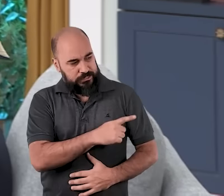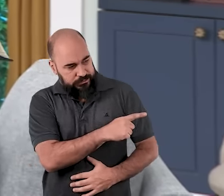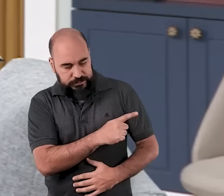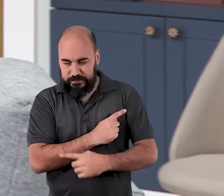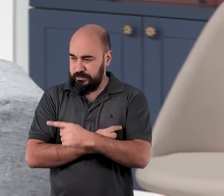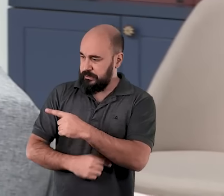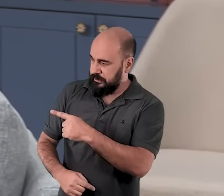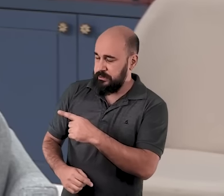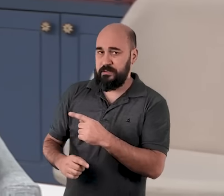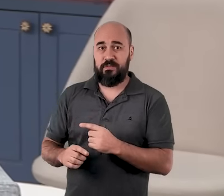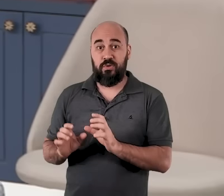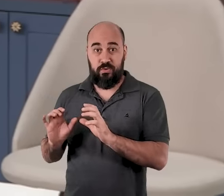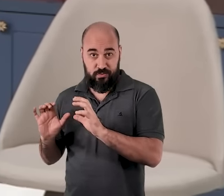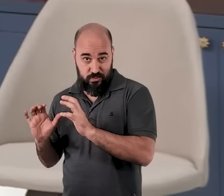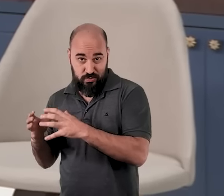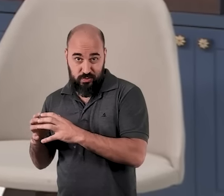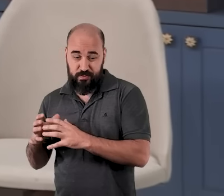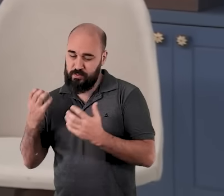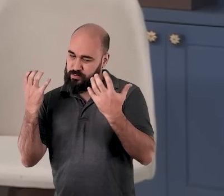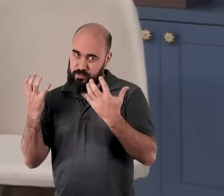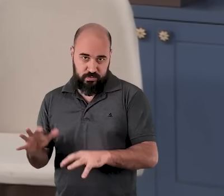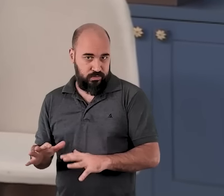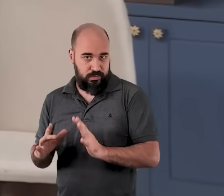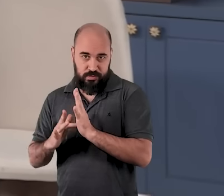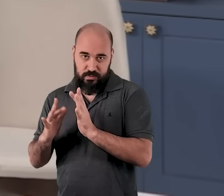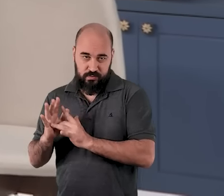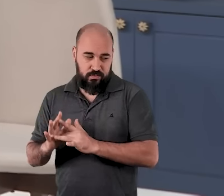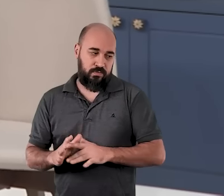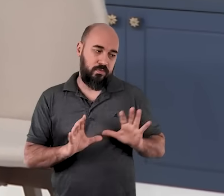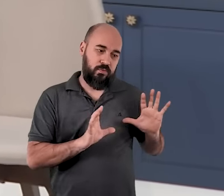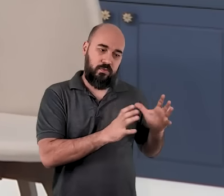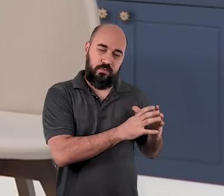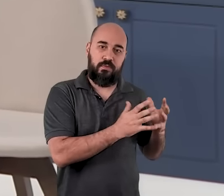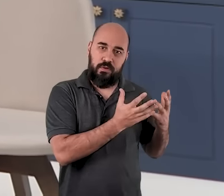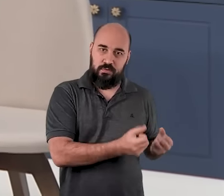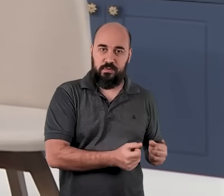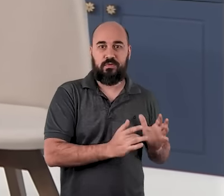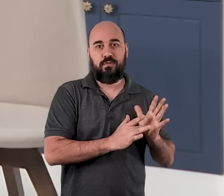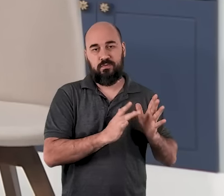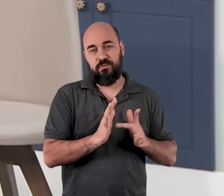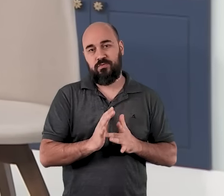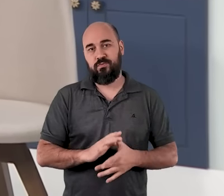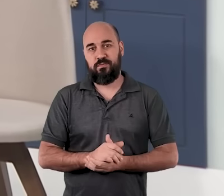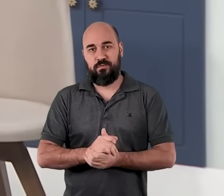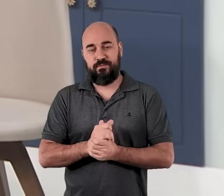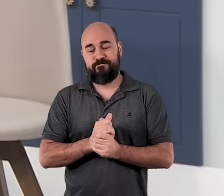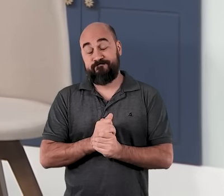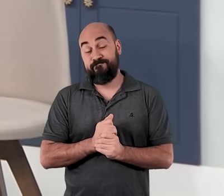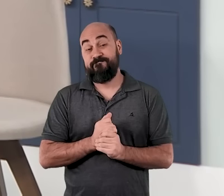crucificados com Cristo, um à sua direita e outro à sua esquerda.